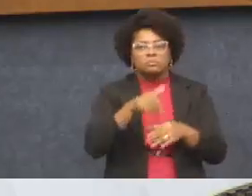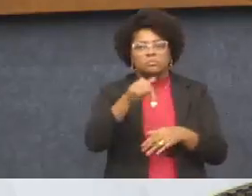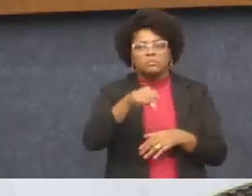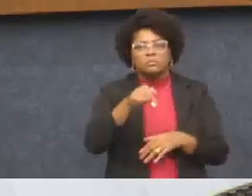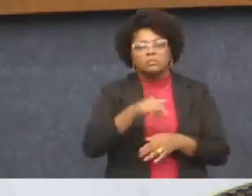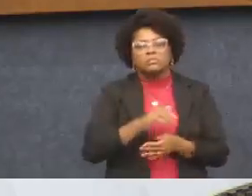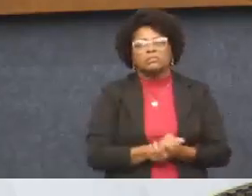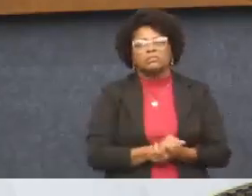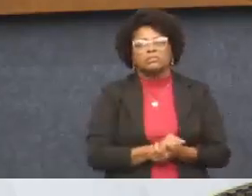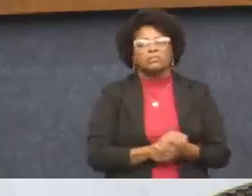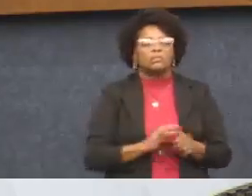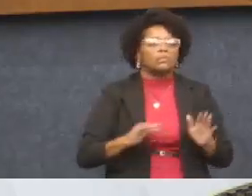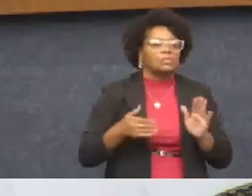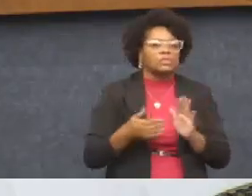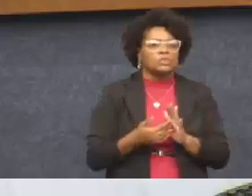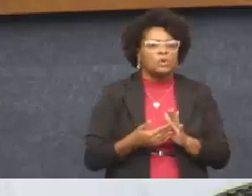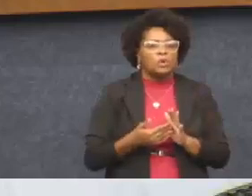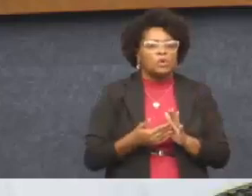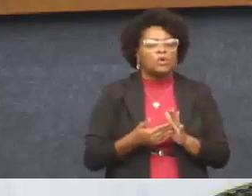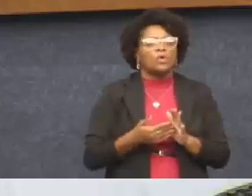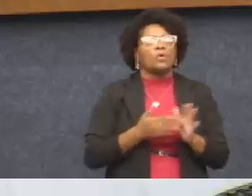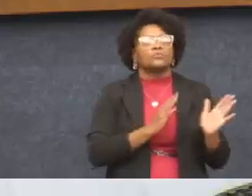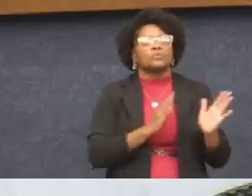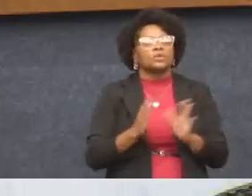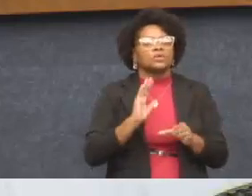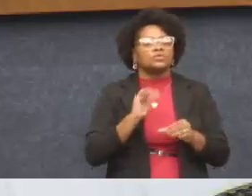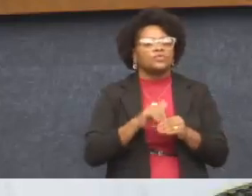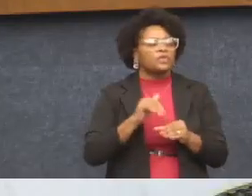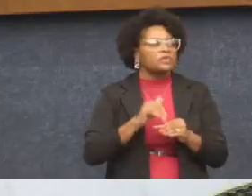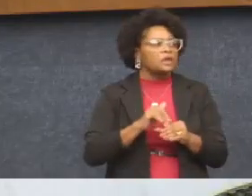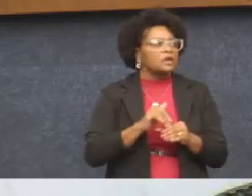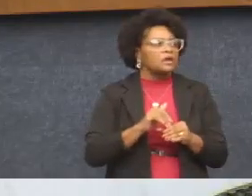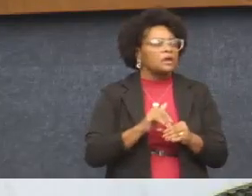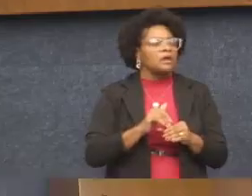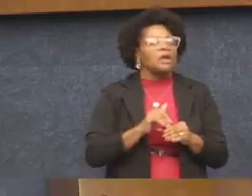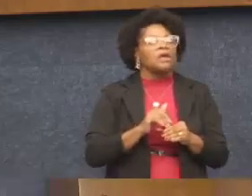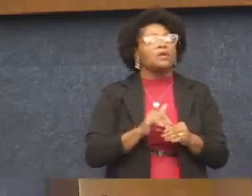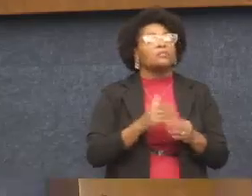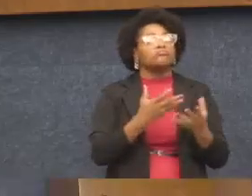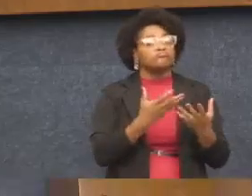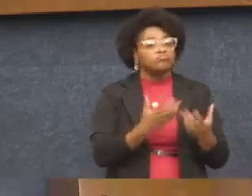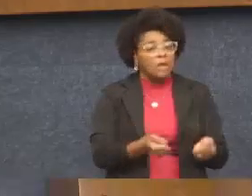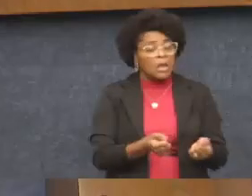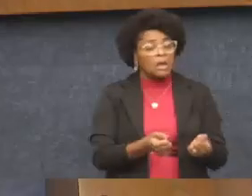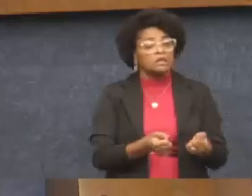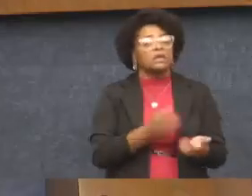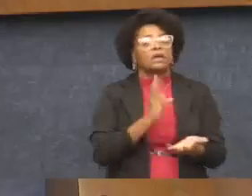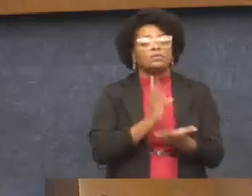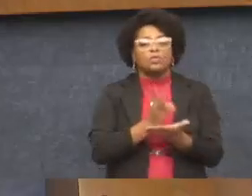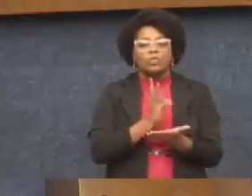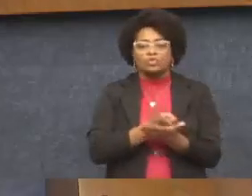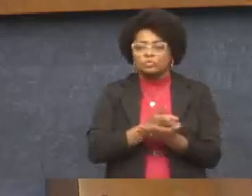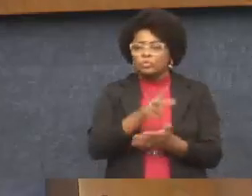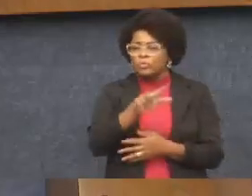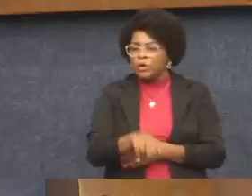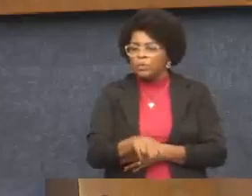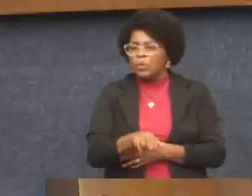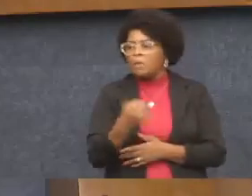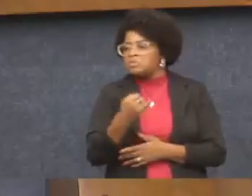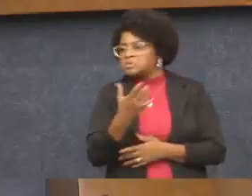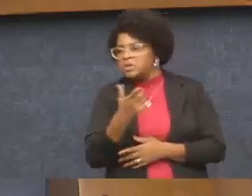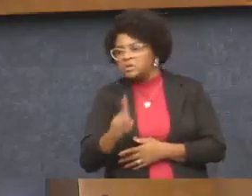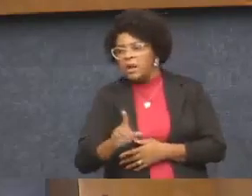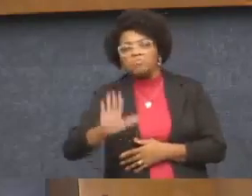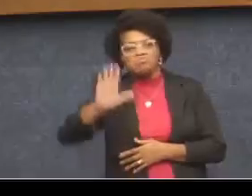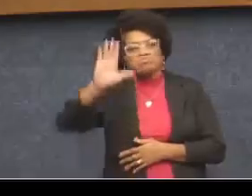senhoras vereadoras, senhores vereadores, estamos em processo de votação. Os favoráveis permaneçam como estão e os contrários se manifestem.